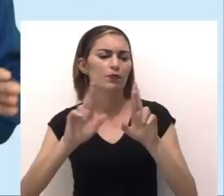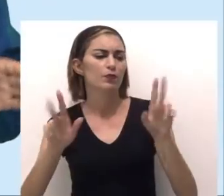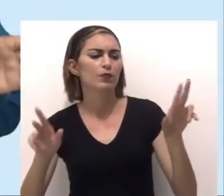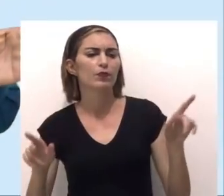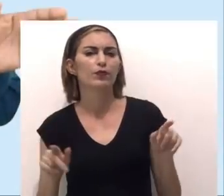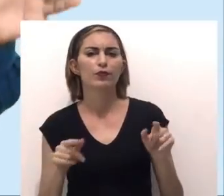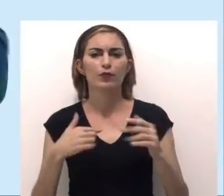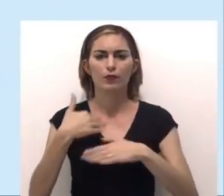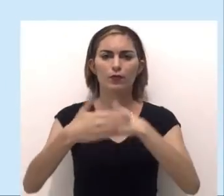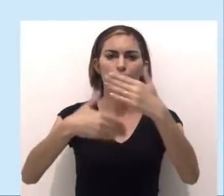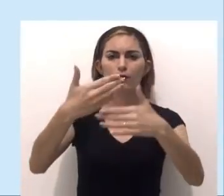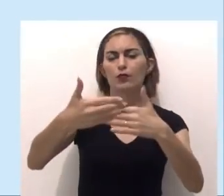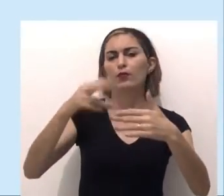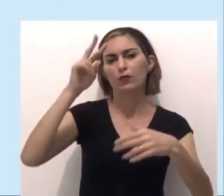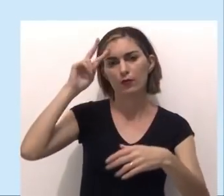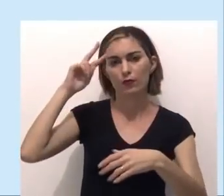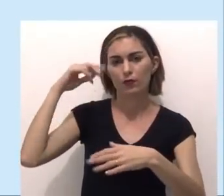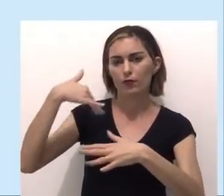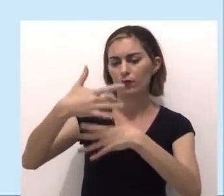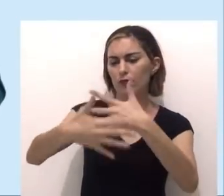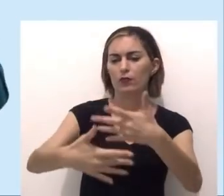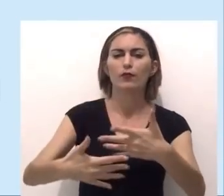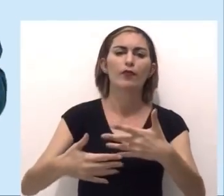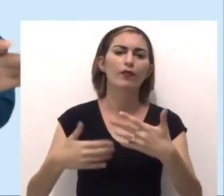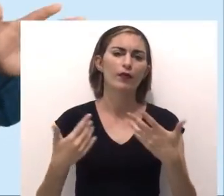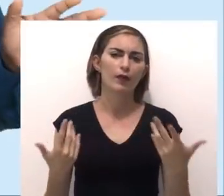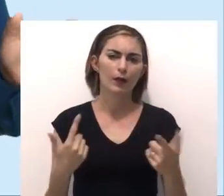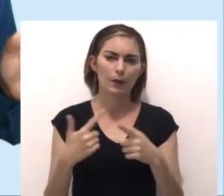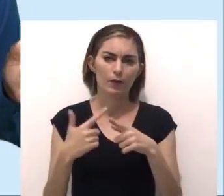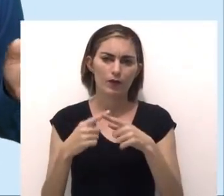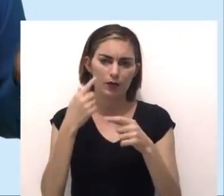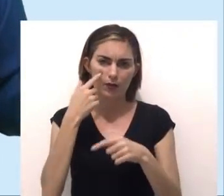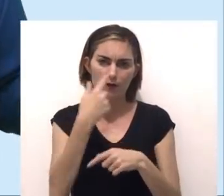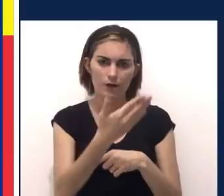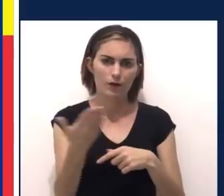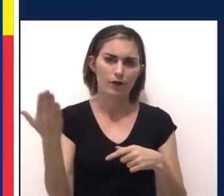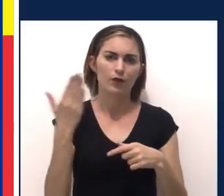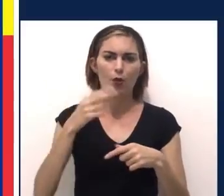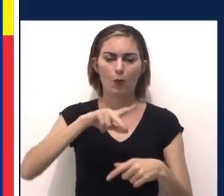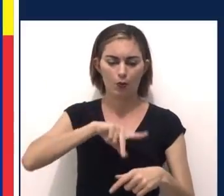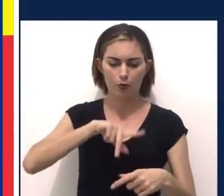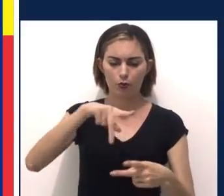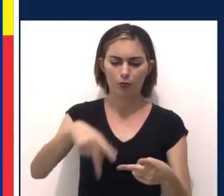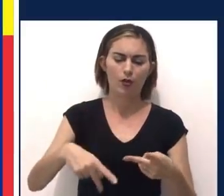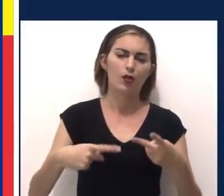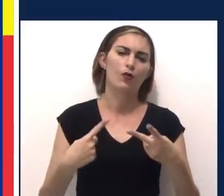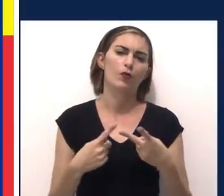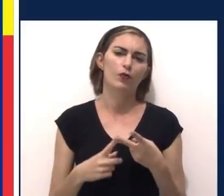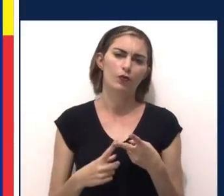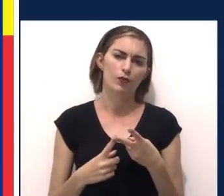modificaram ao longo do processo histórico. Então, vocês vão ter aí Portugal,